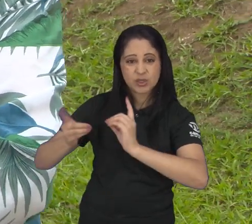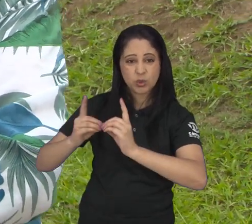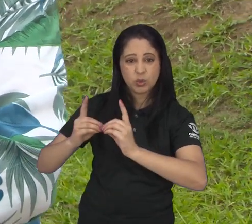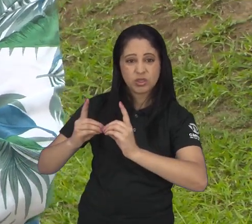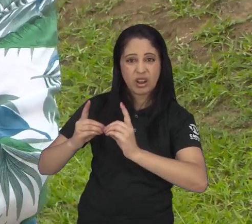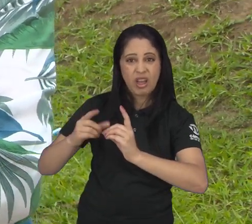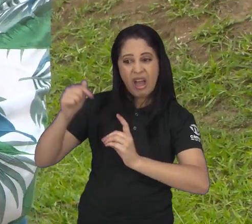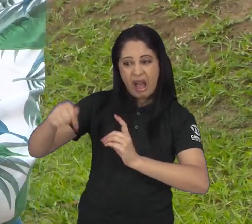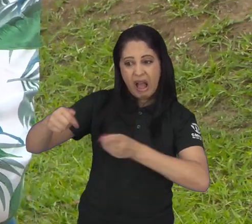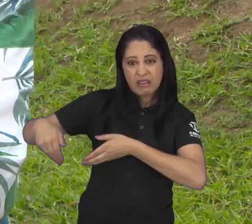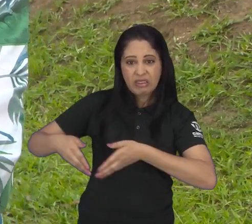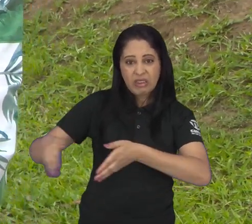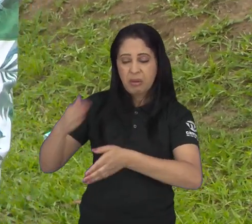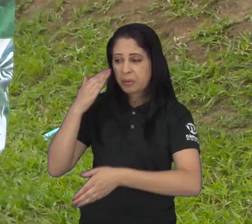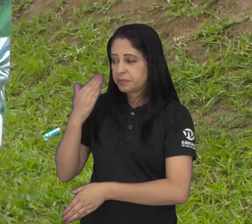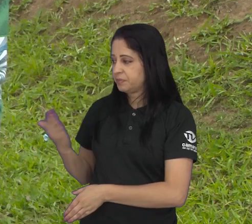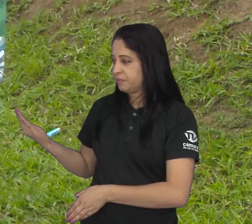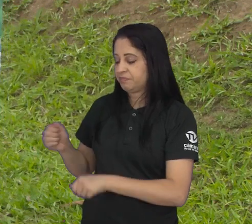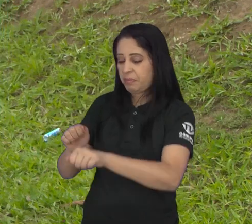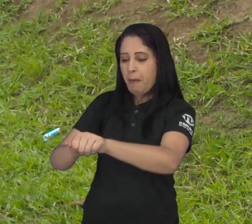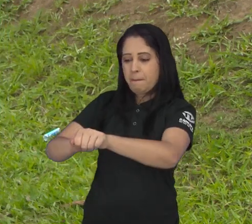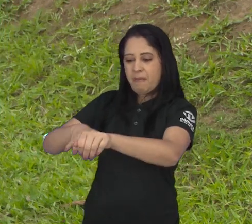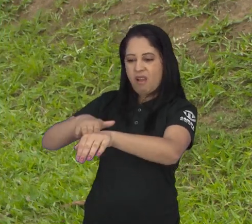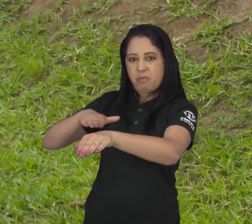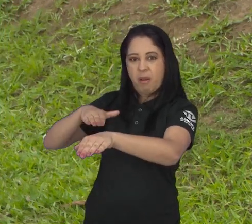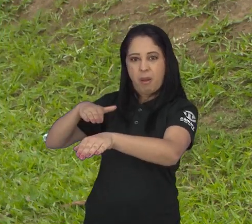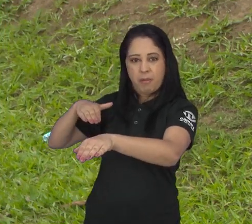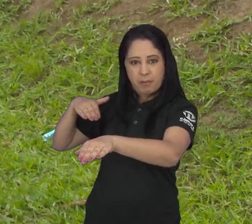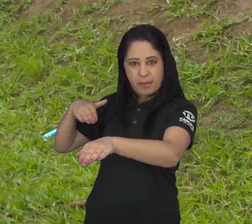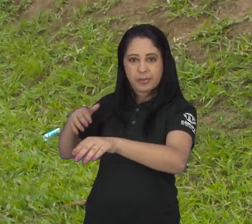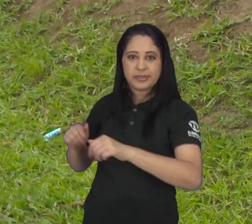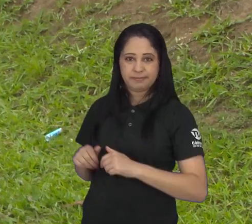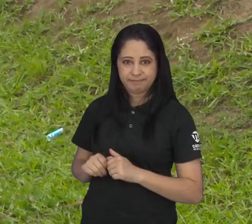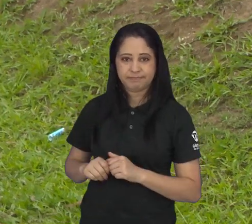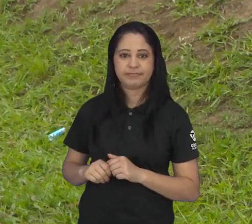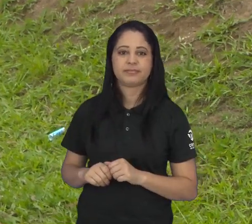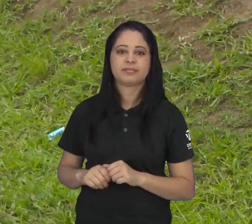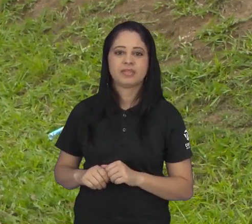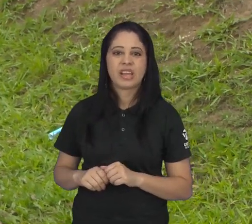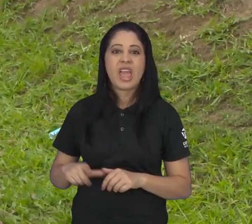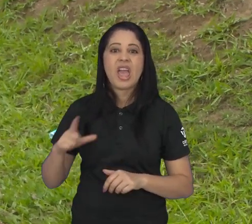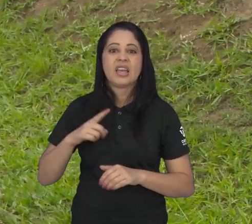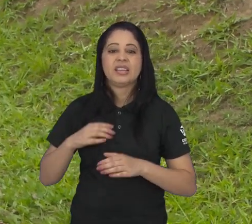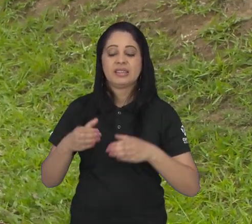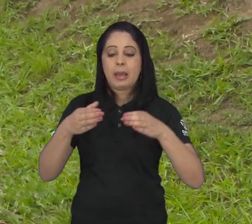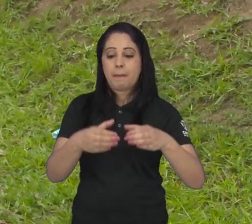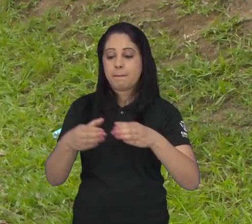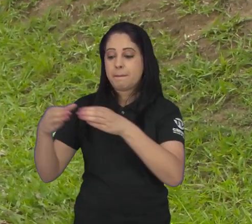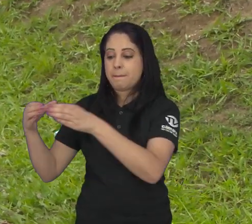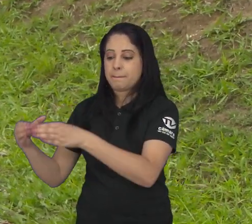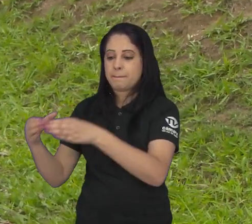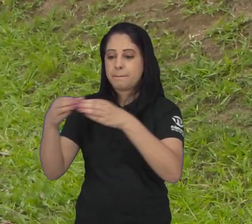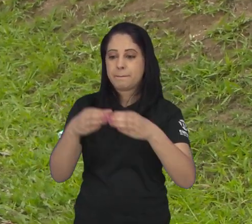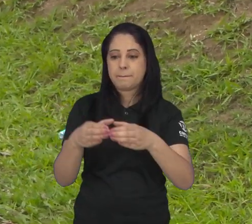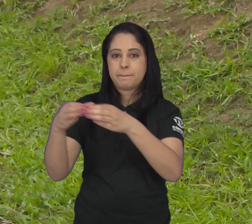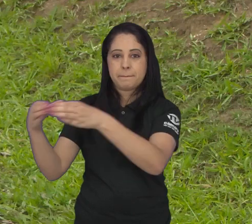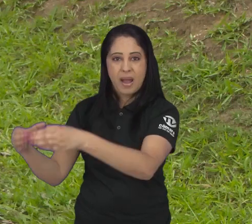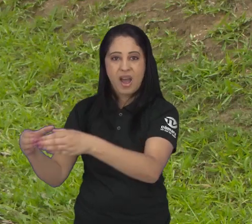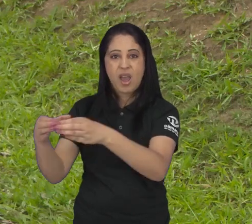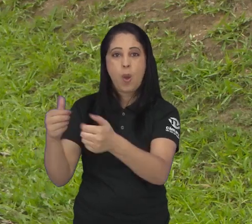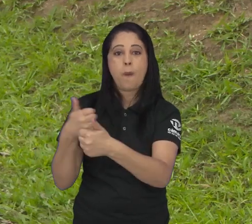dentro dessa estrada e tem muitos bairros né nas margens da